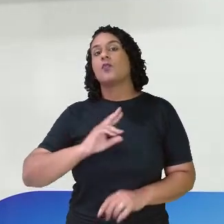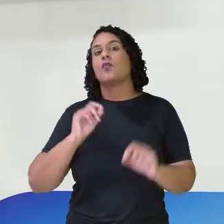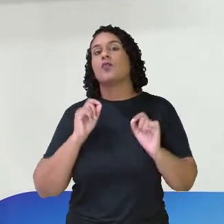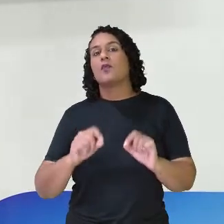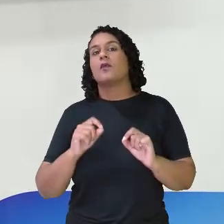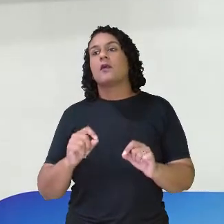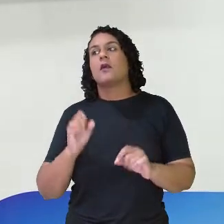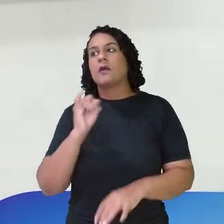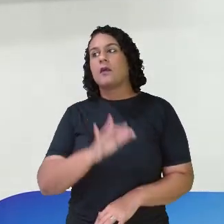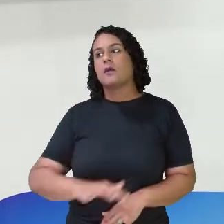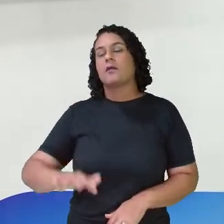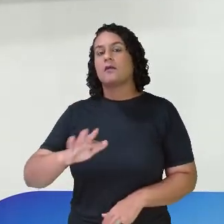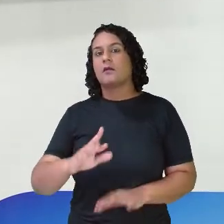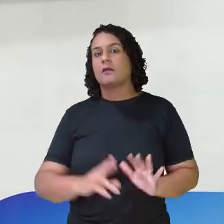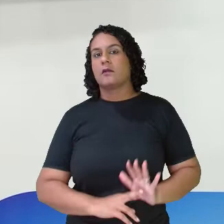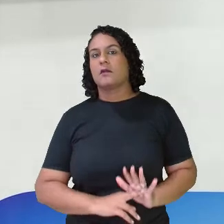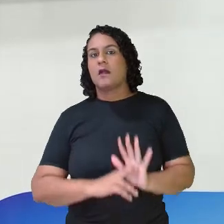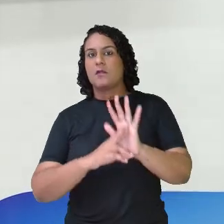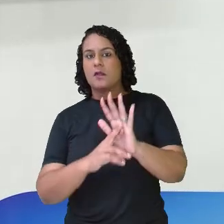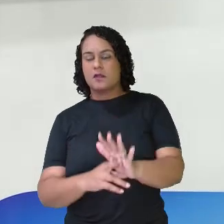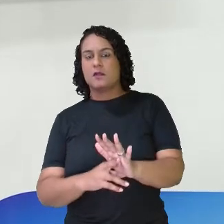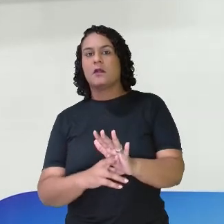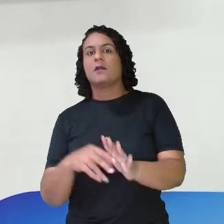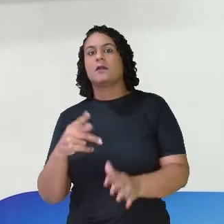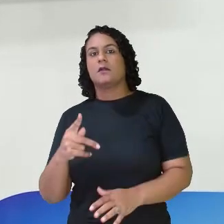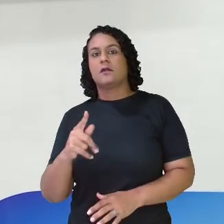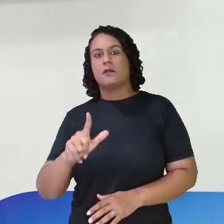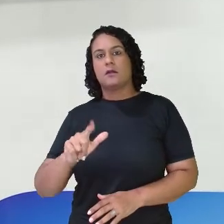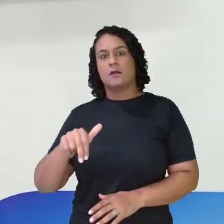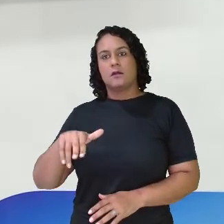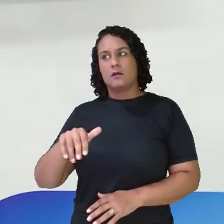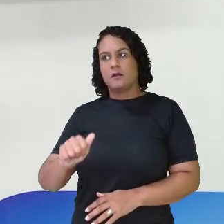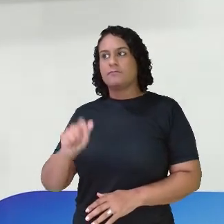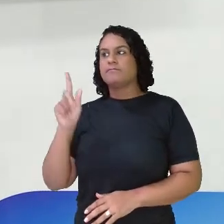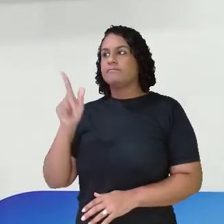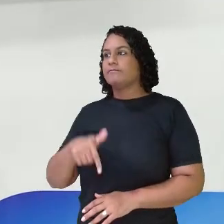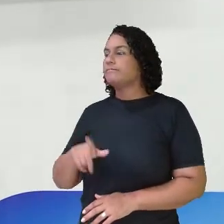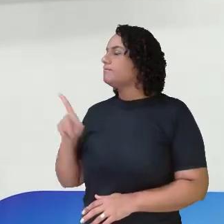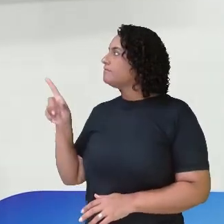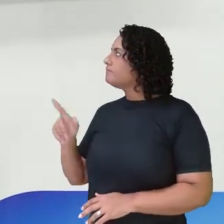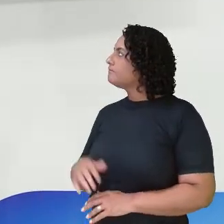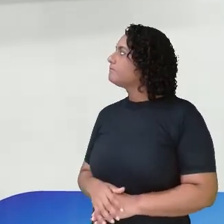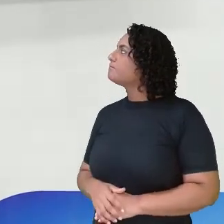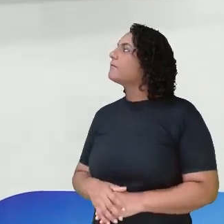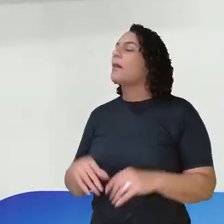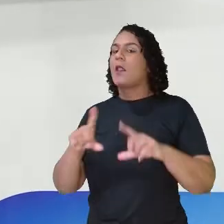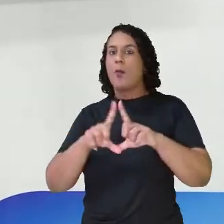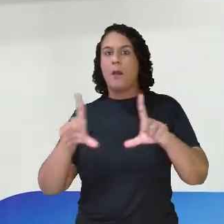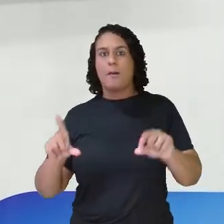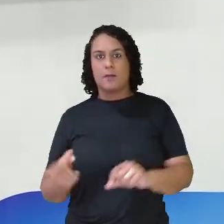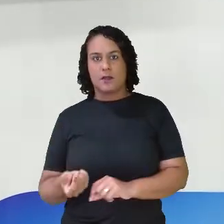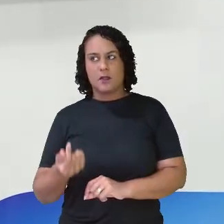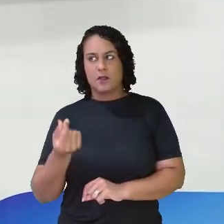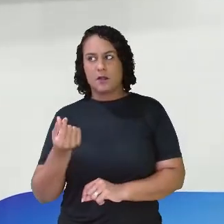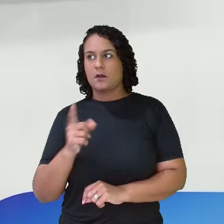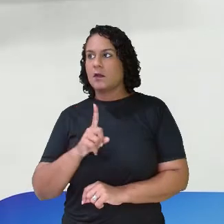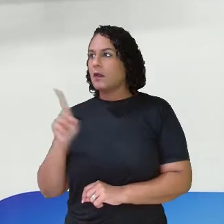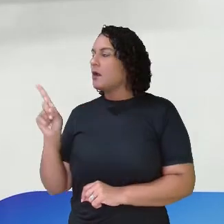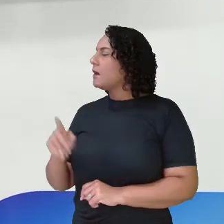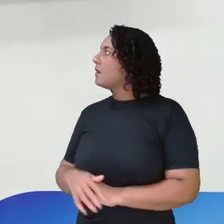que figura representa uma figura plana, que nesse caso são as cédulas. Aqui,